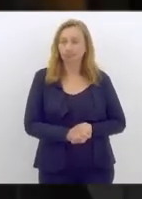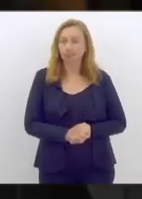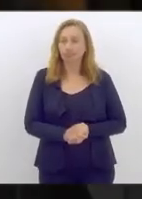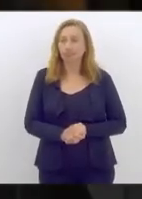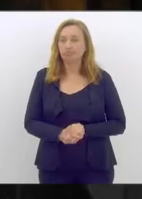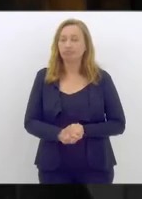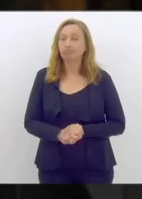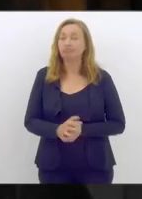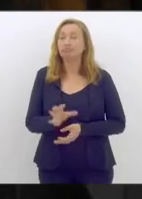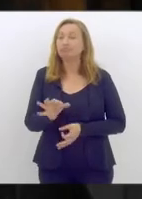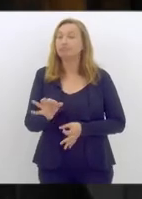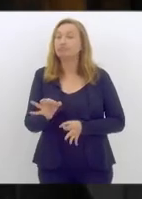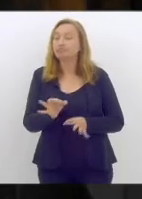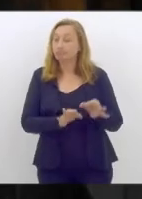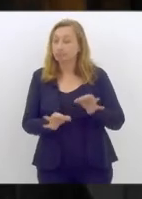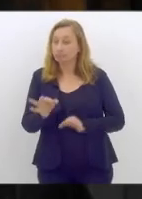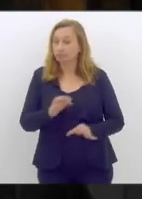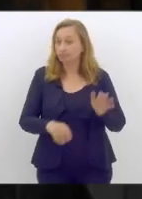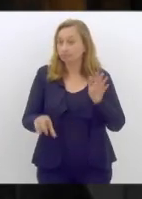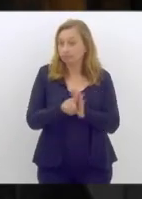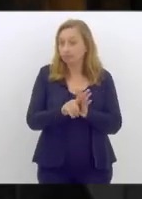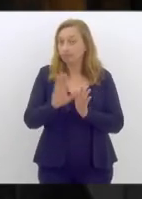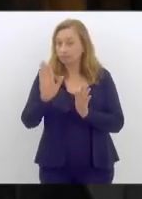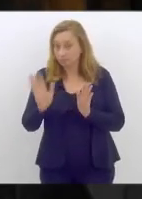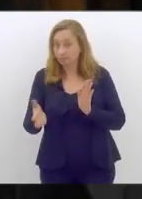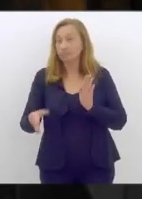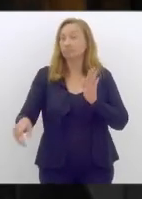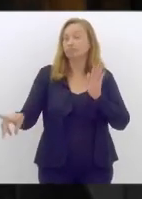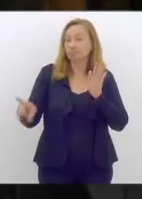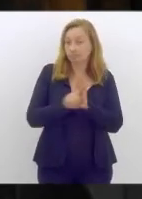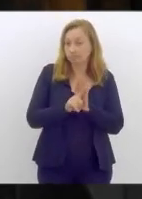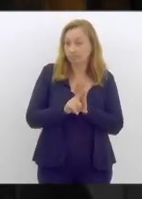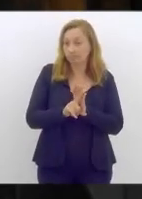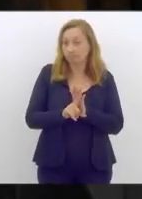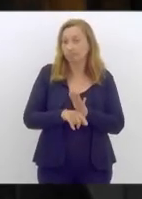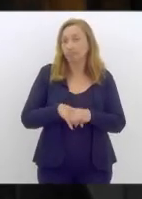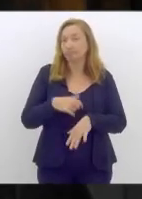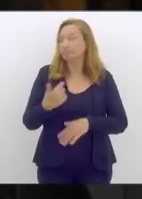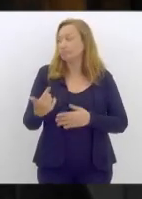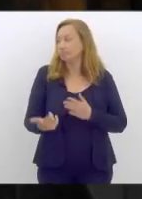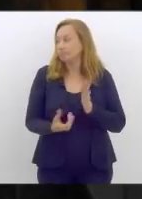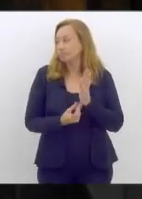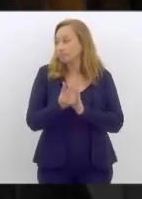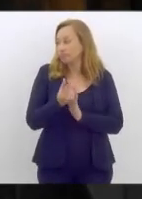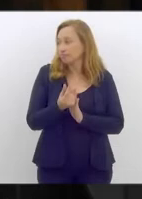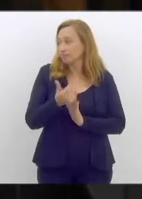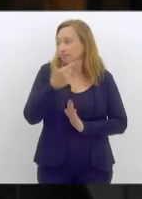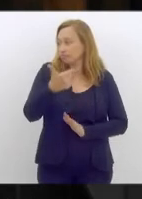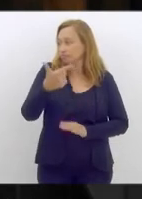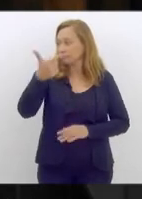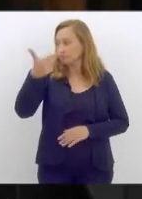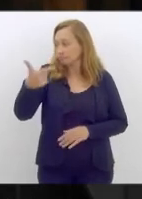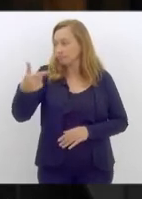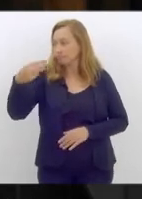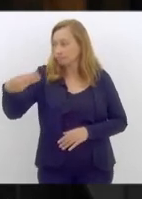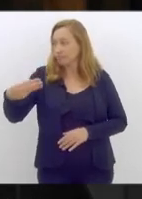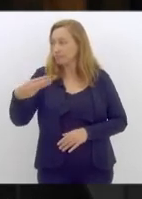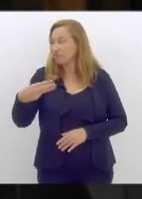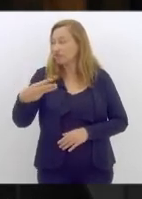no projeto de lei que virou lei da LDO de 2023